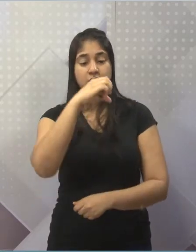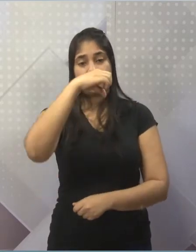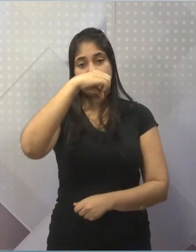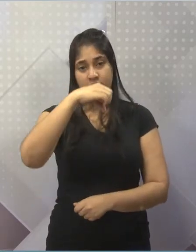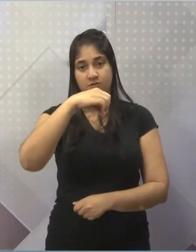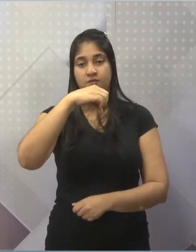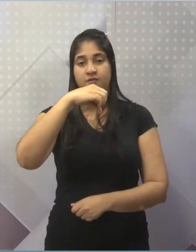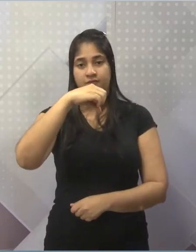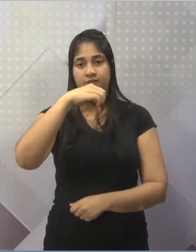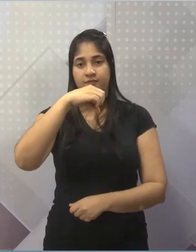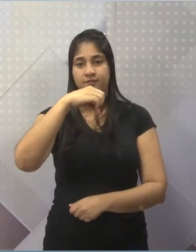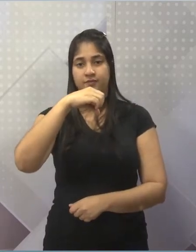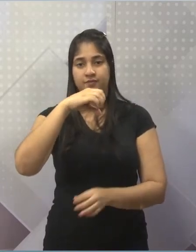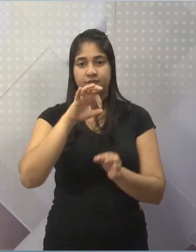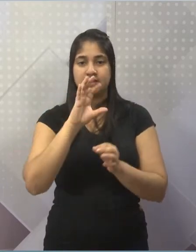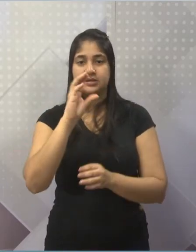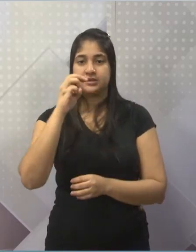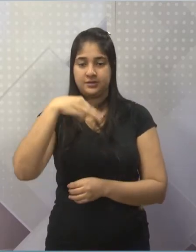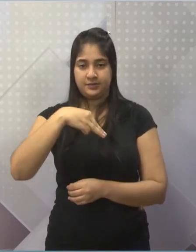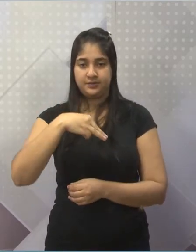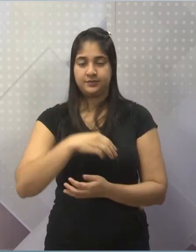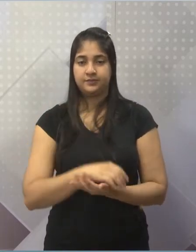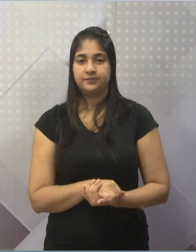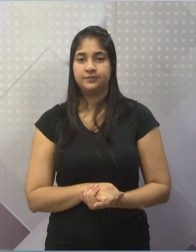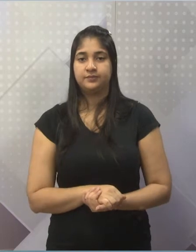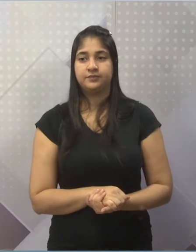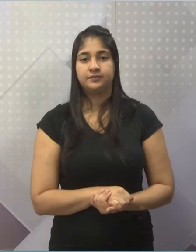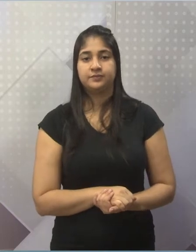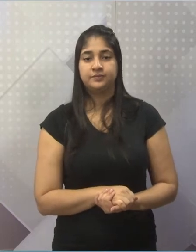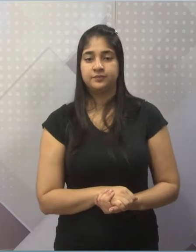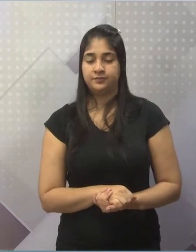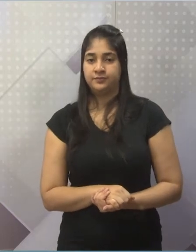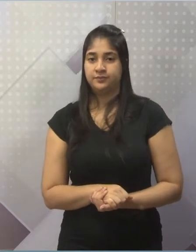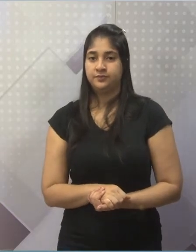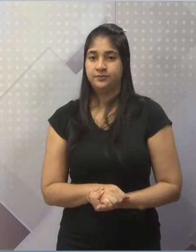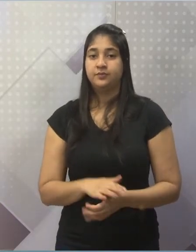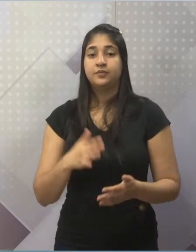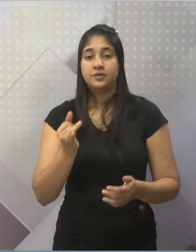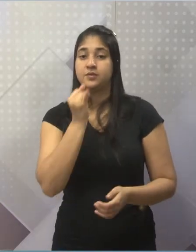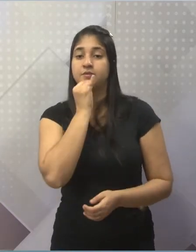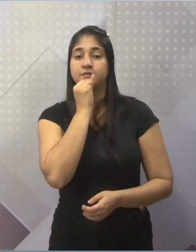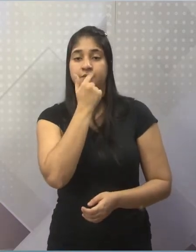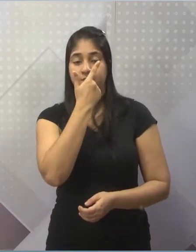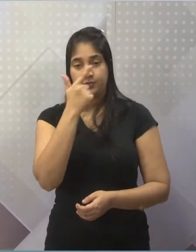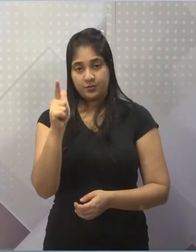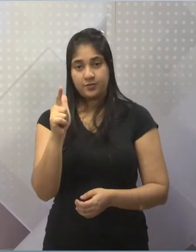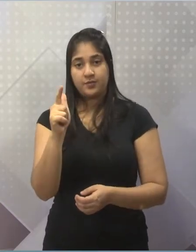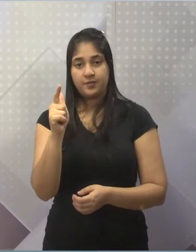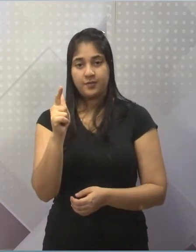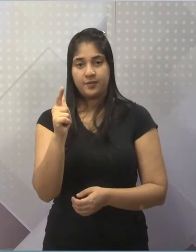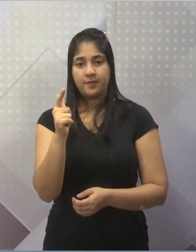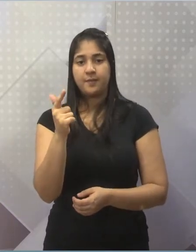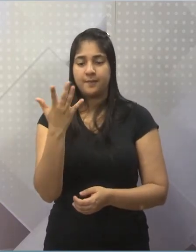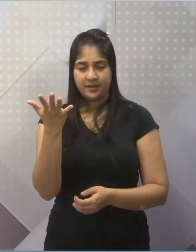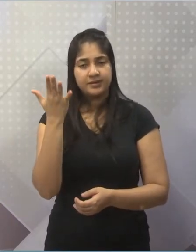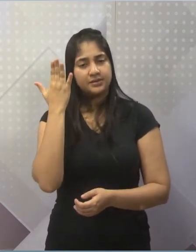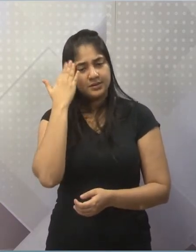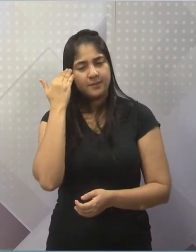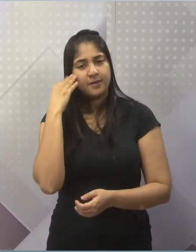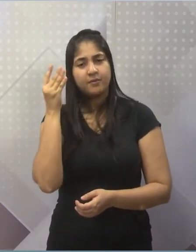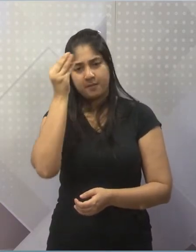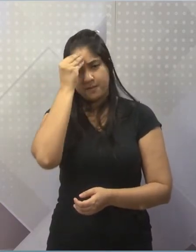9 centímetros. A gente vai fazer esse outro exemplo, para vocês verem que é